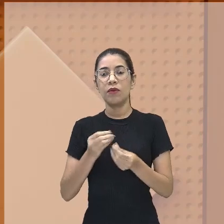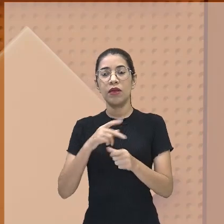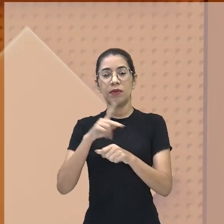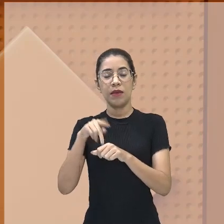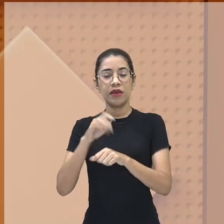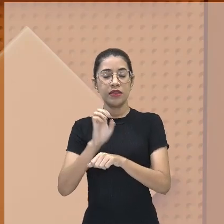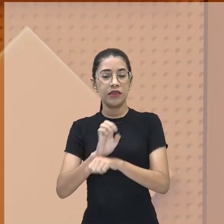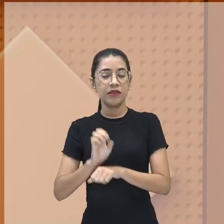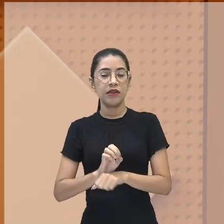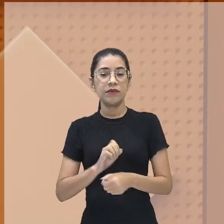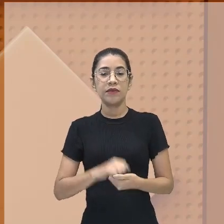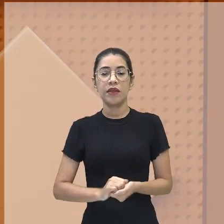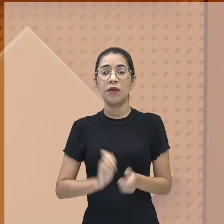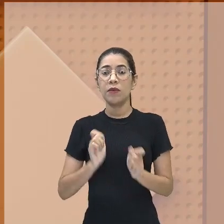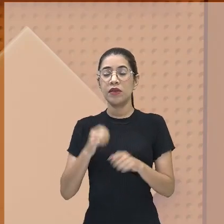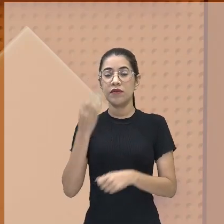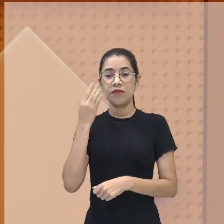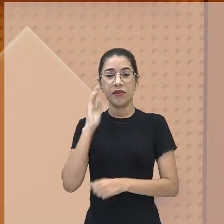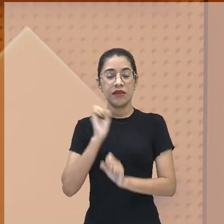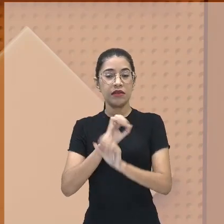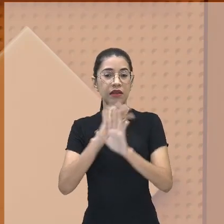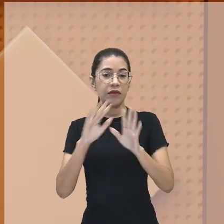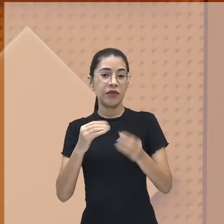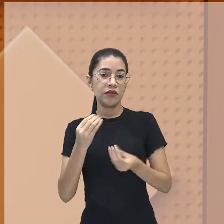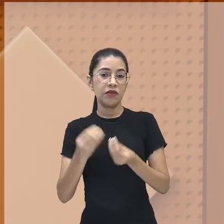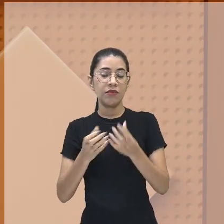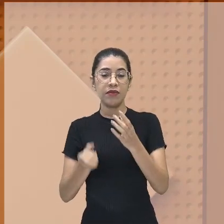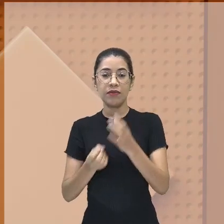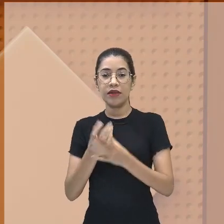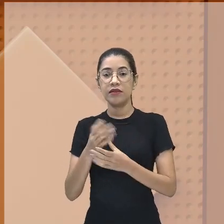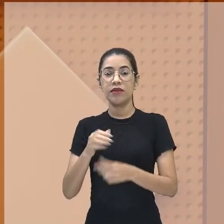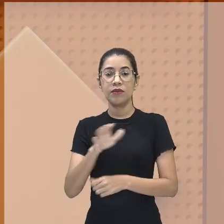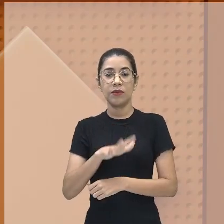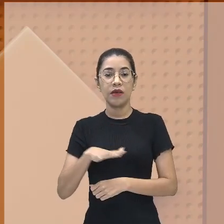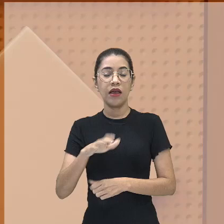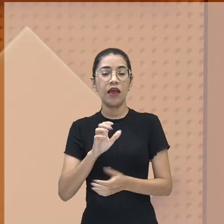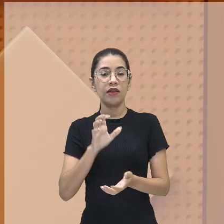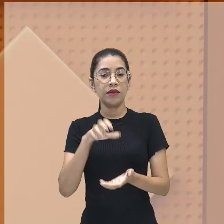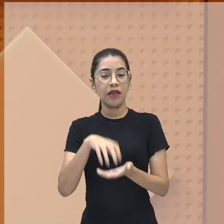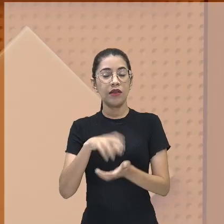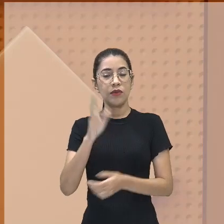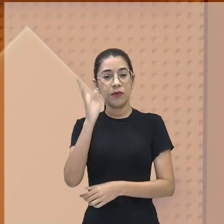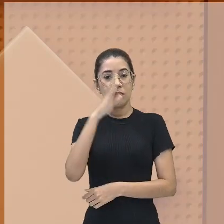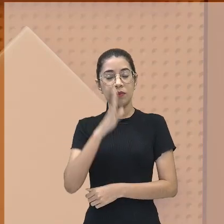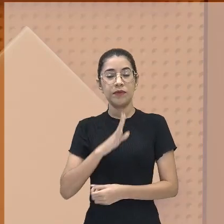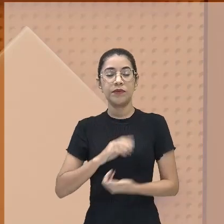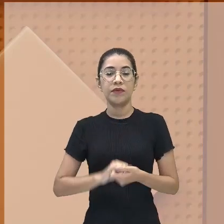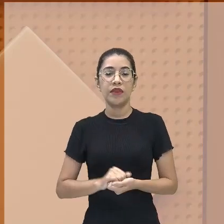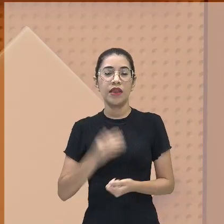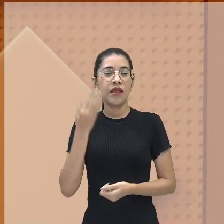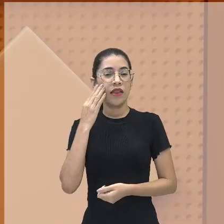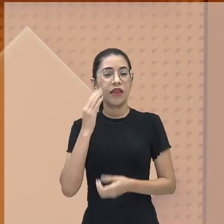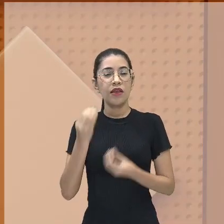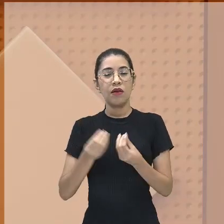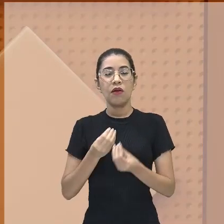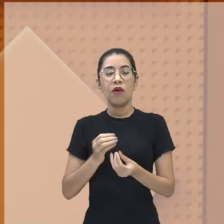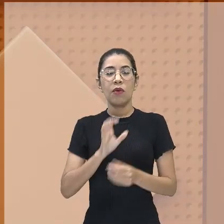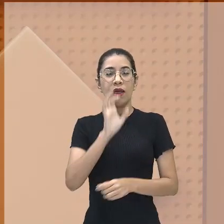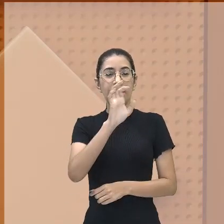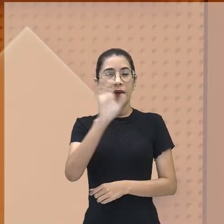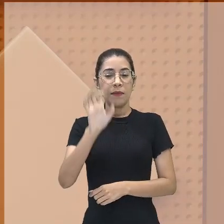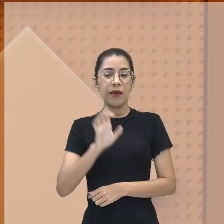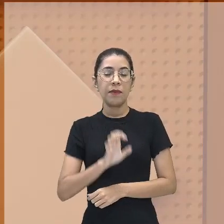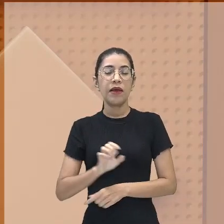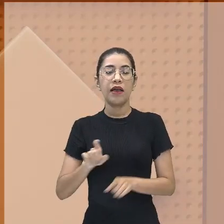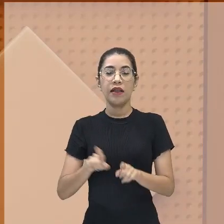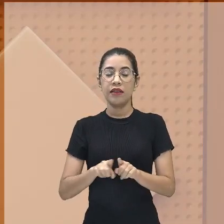para a gente entender sobre a formação territorial do Brasil, né, entender um pouco de cada uma das regiões, o